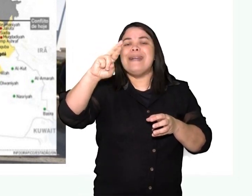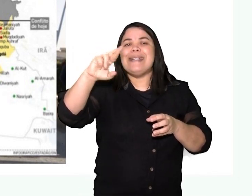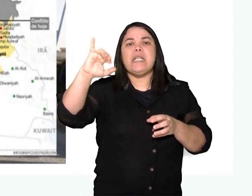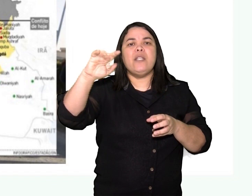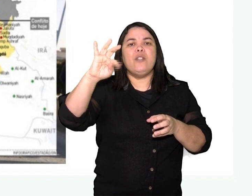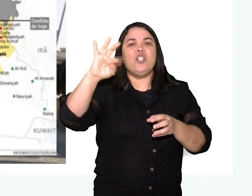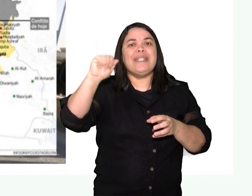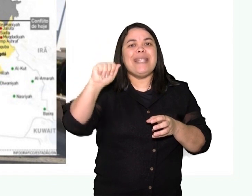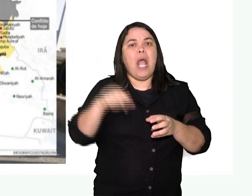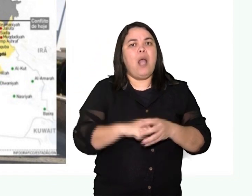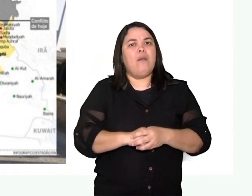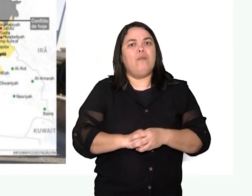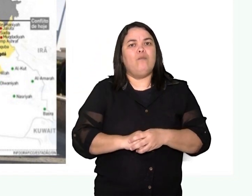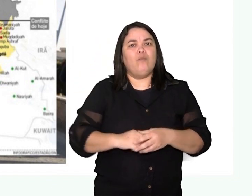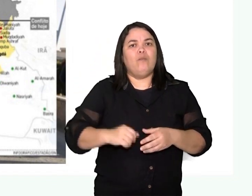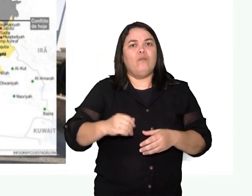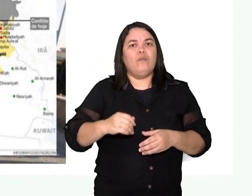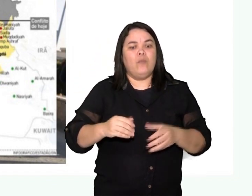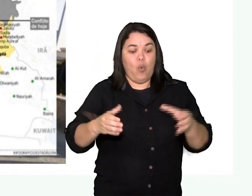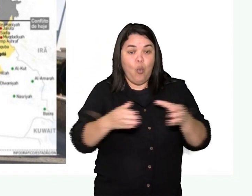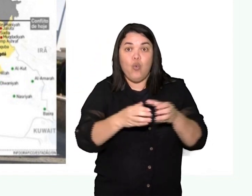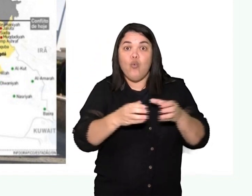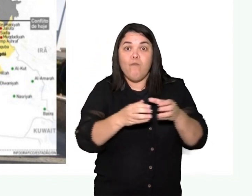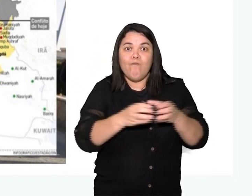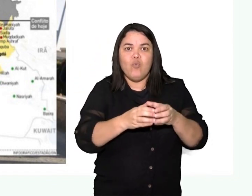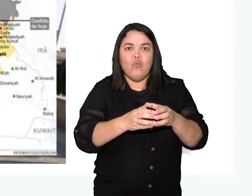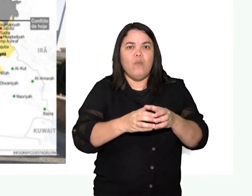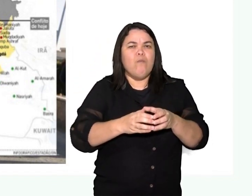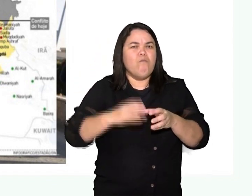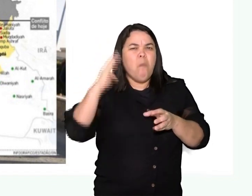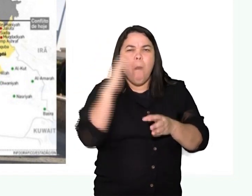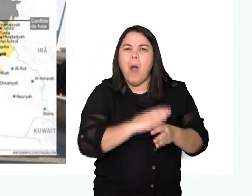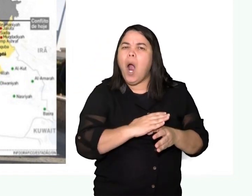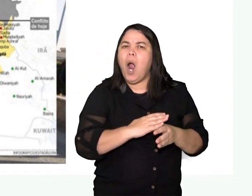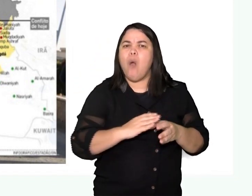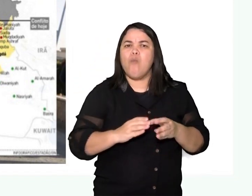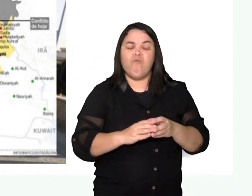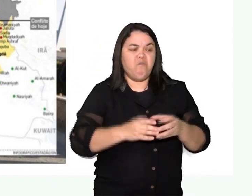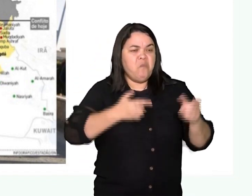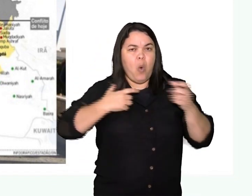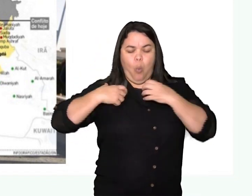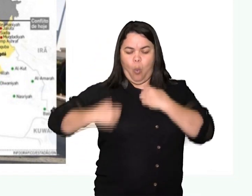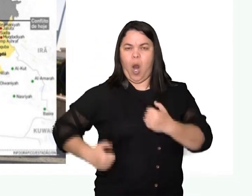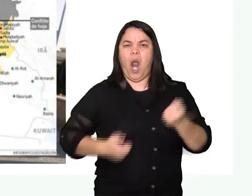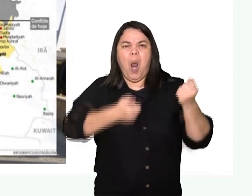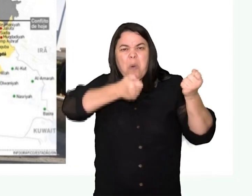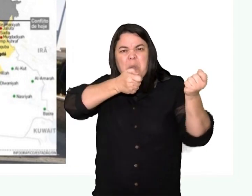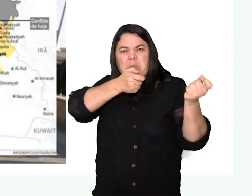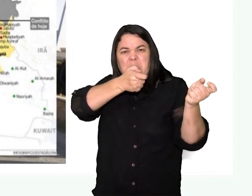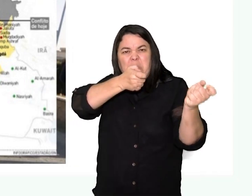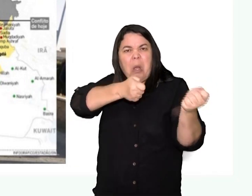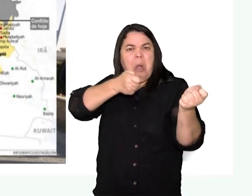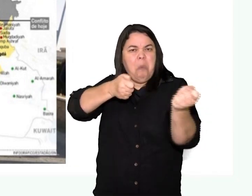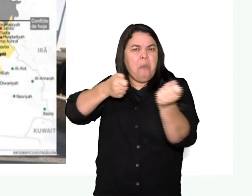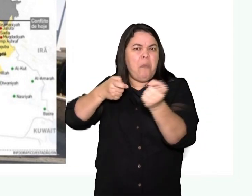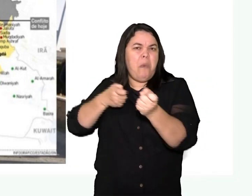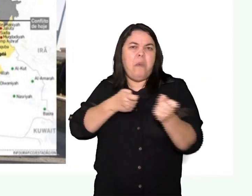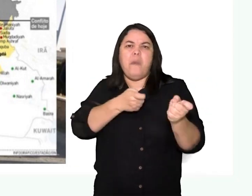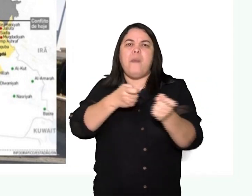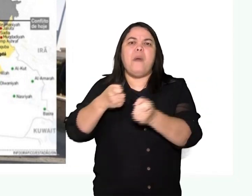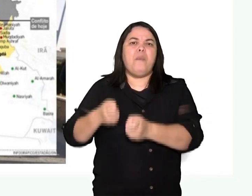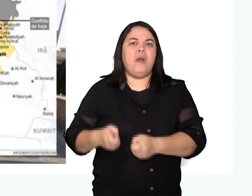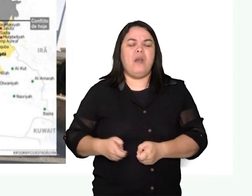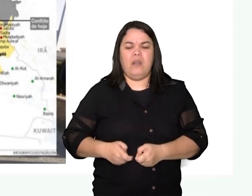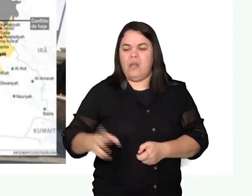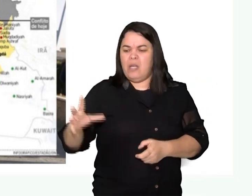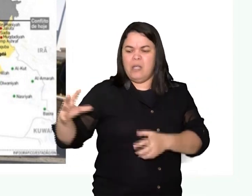né? Ele acaba dominando boa parte do território iraquiano e também do território sírio. Como é que eles conseguiram